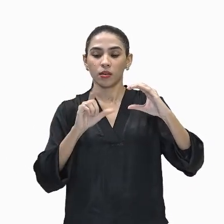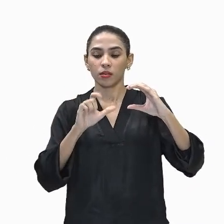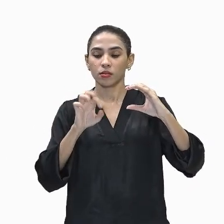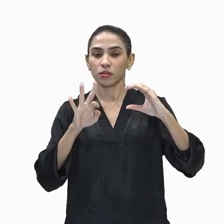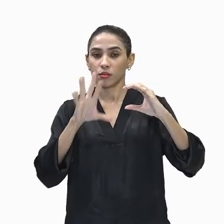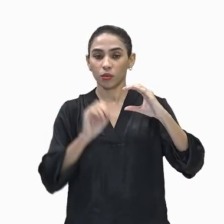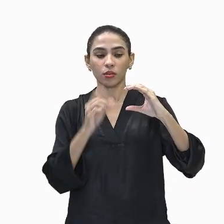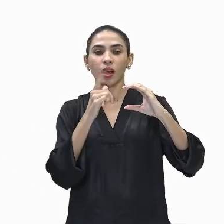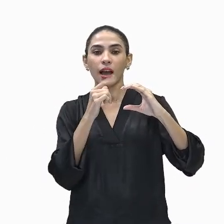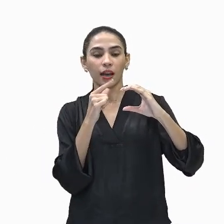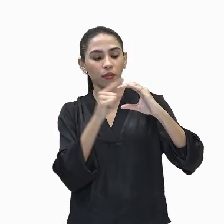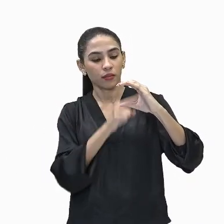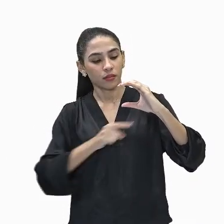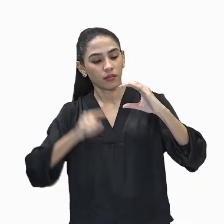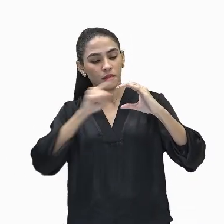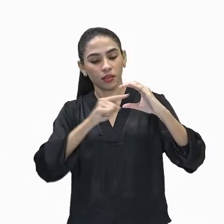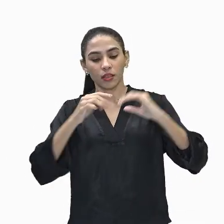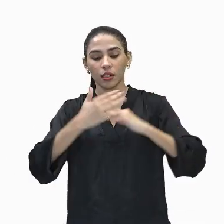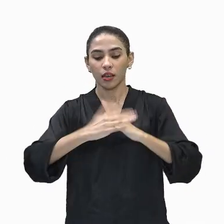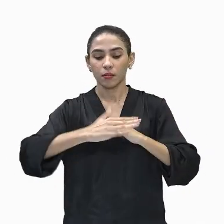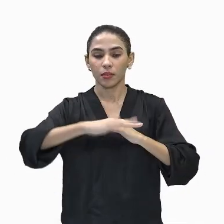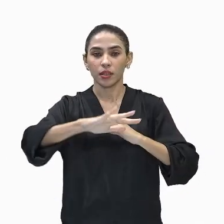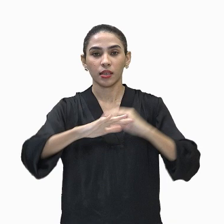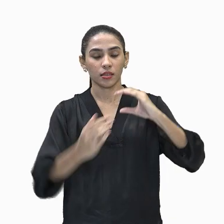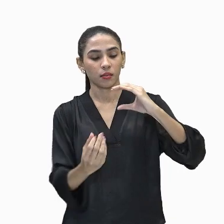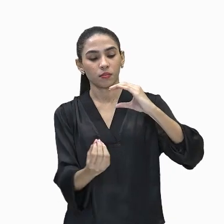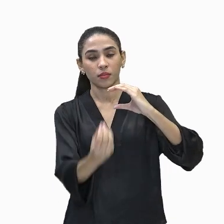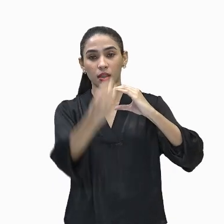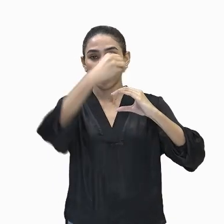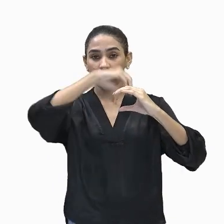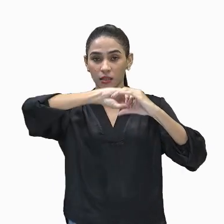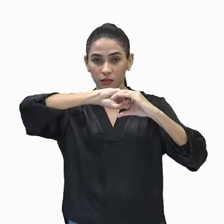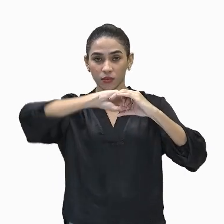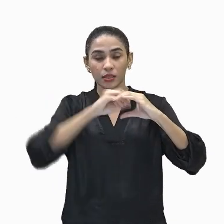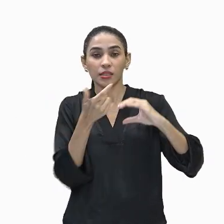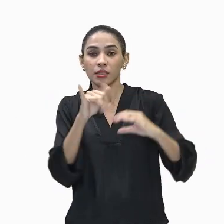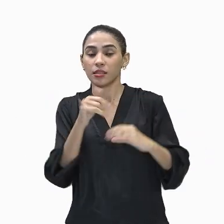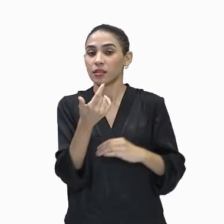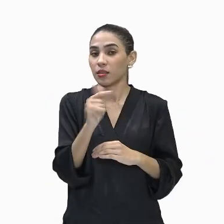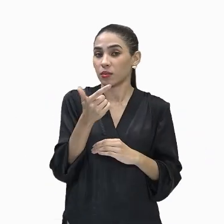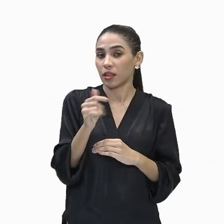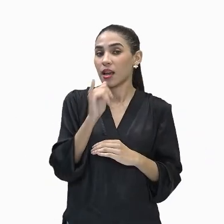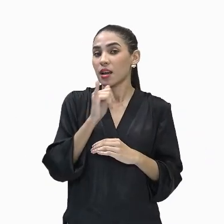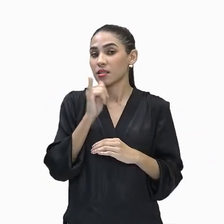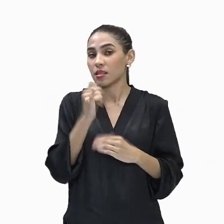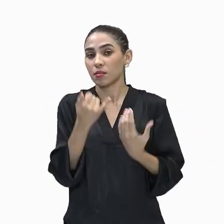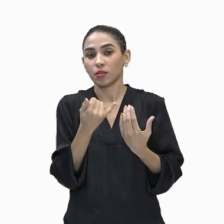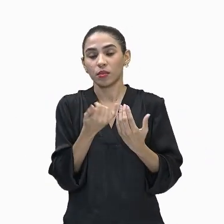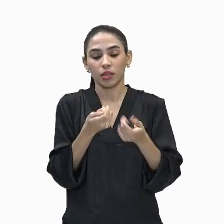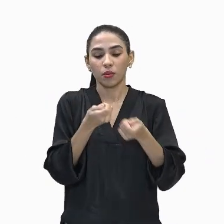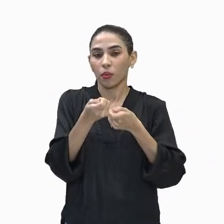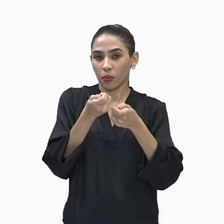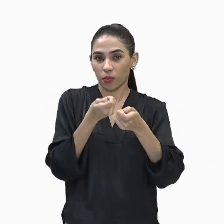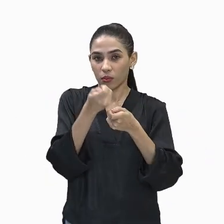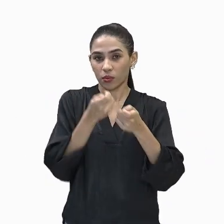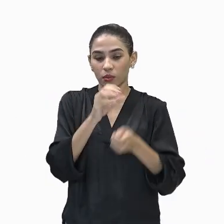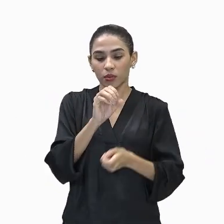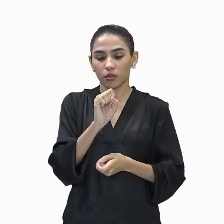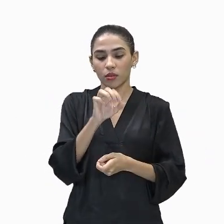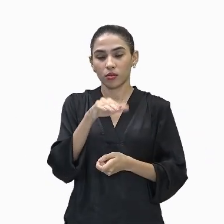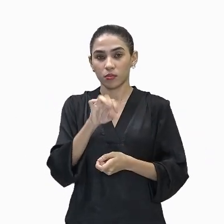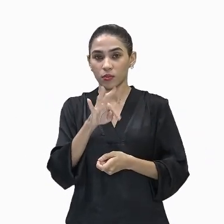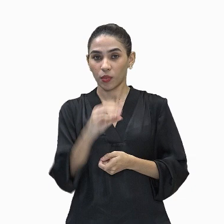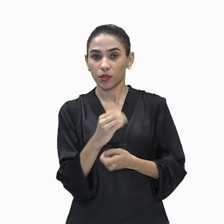a água desse ambiente tende a entrar dentro deles. E se ele não tivesse ali, né, uma regulação osmótica,